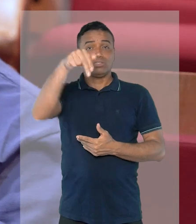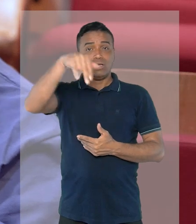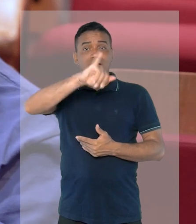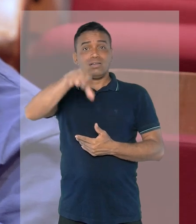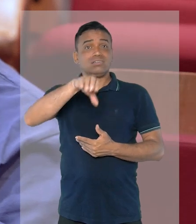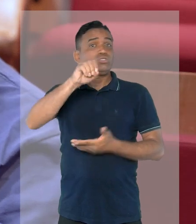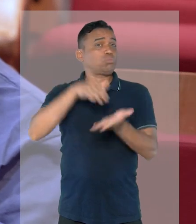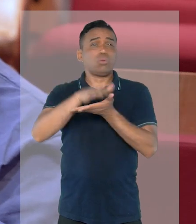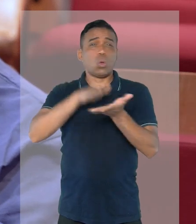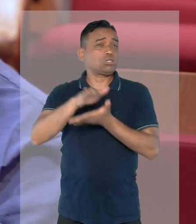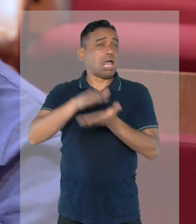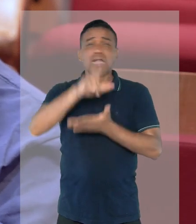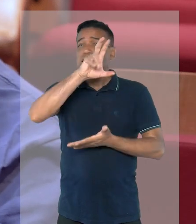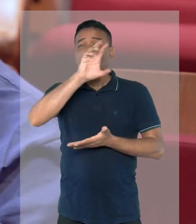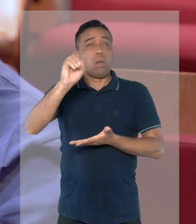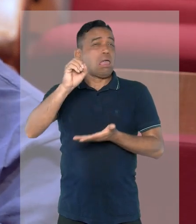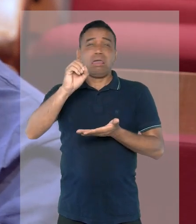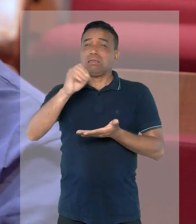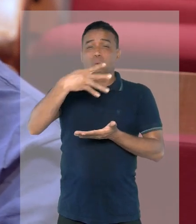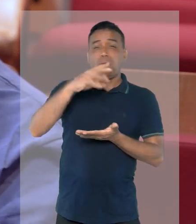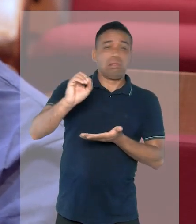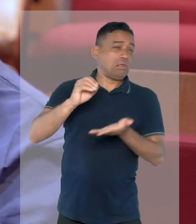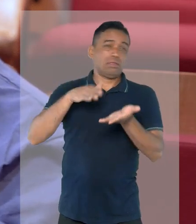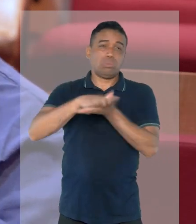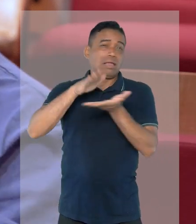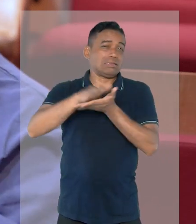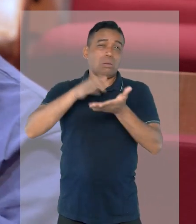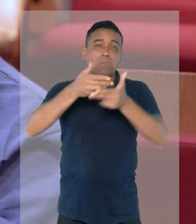número 50, talvez. A última vez que eu vi tinha passado de 40, né?